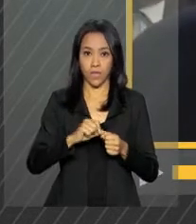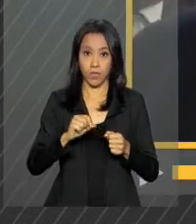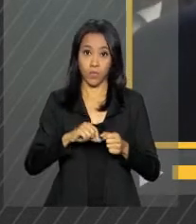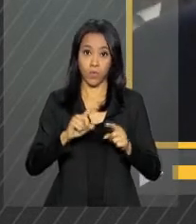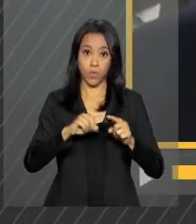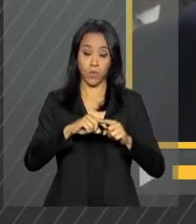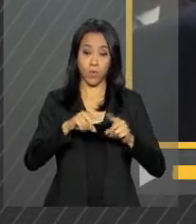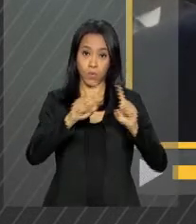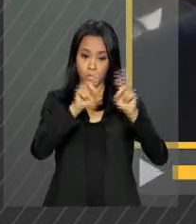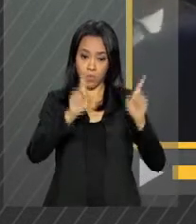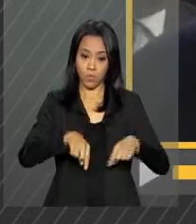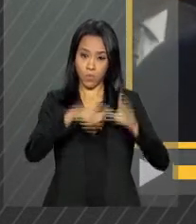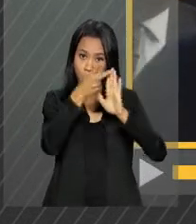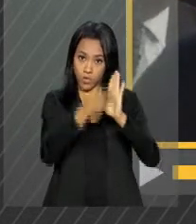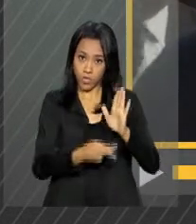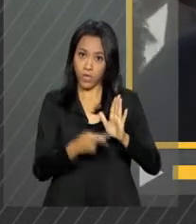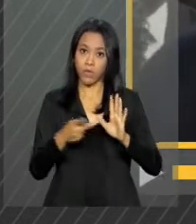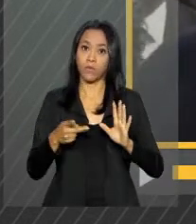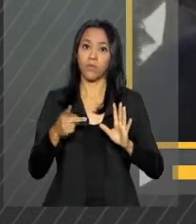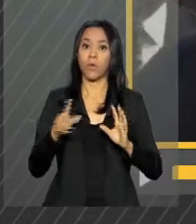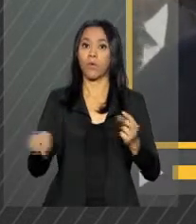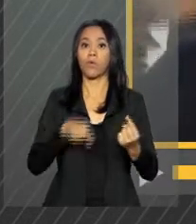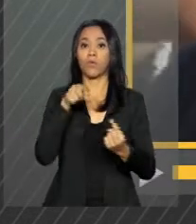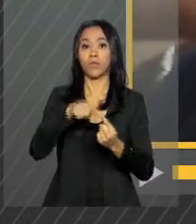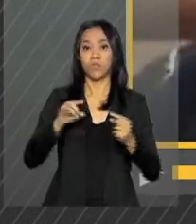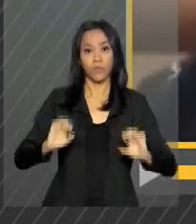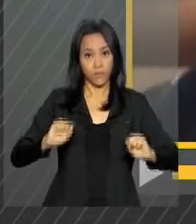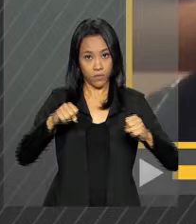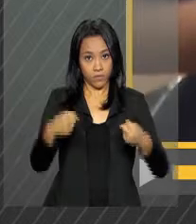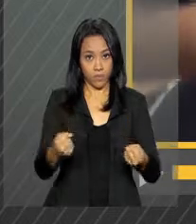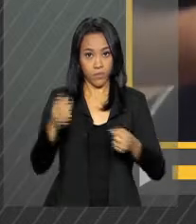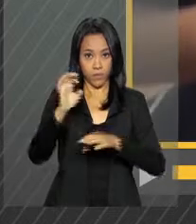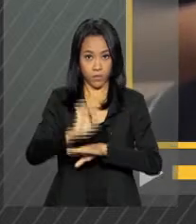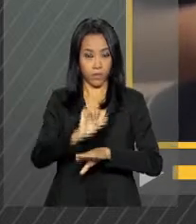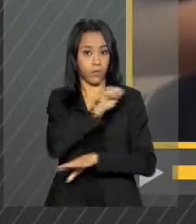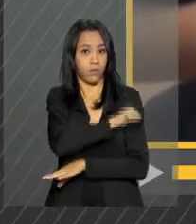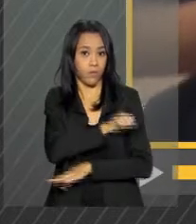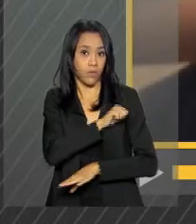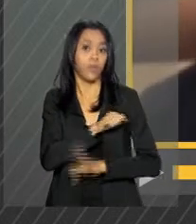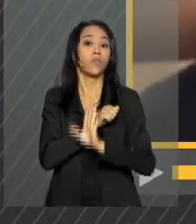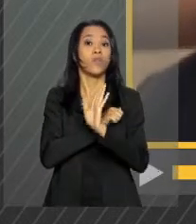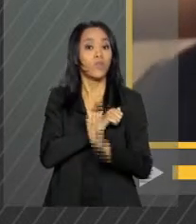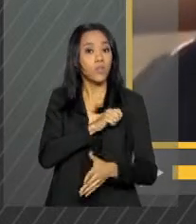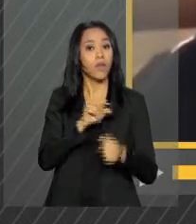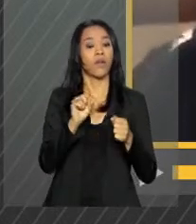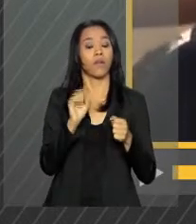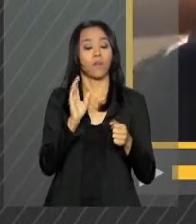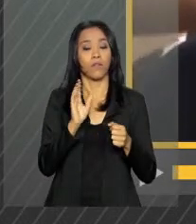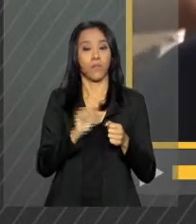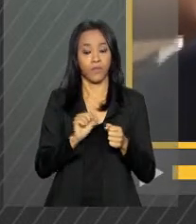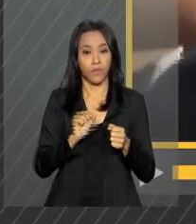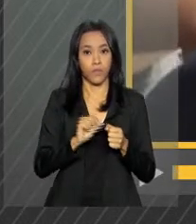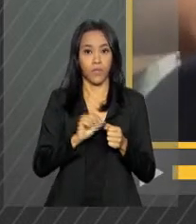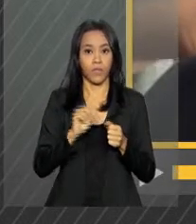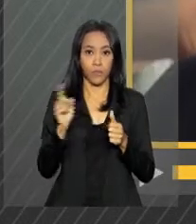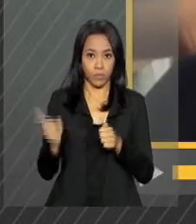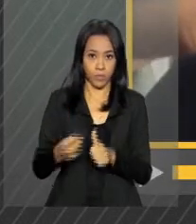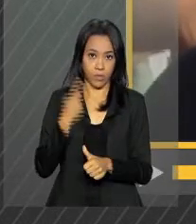de recuperação do Rio. Né? E já foi feito um primeiro aporte